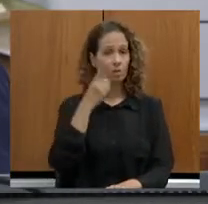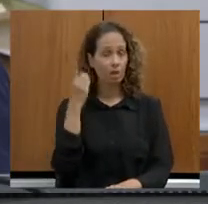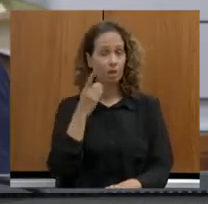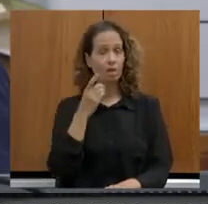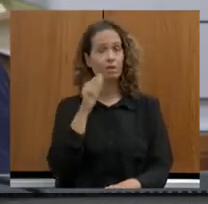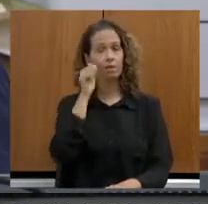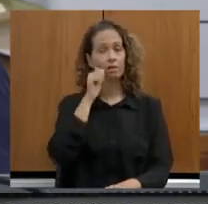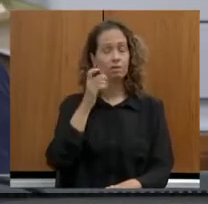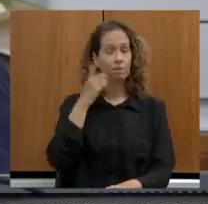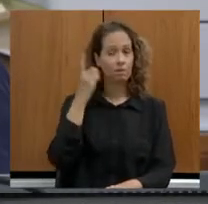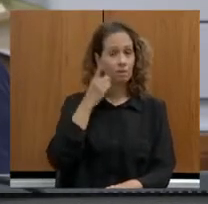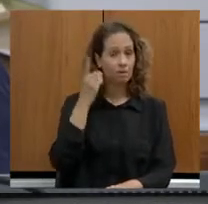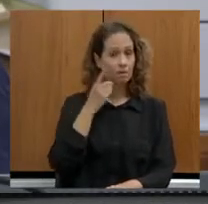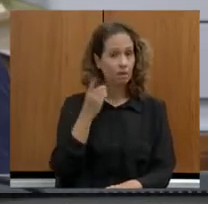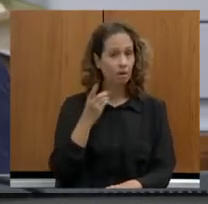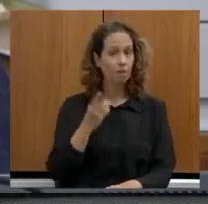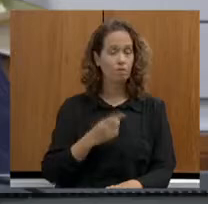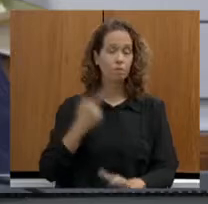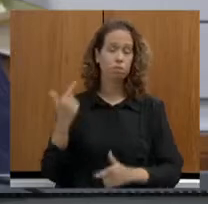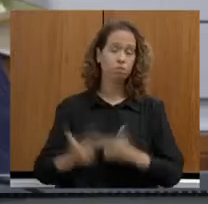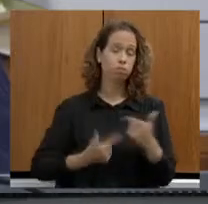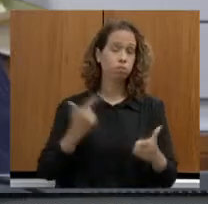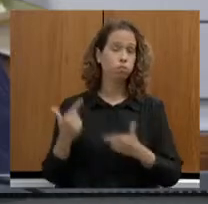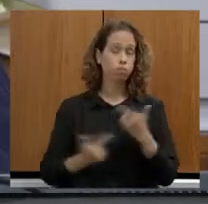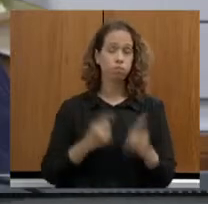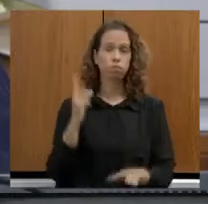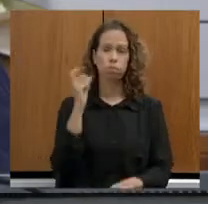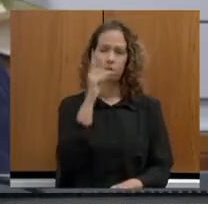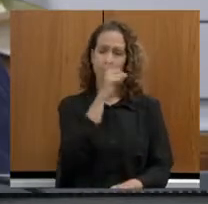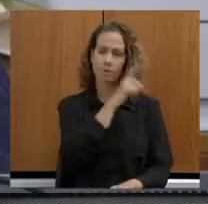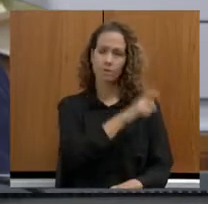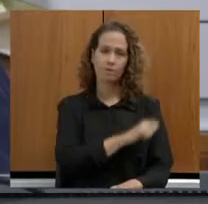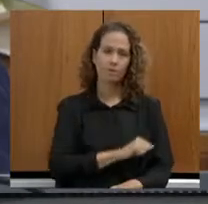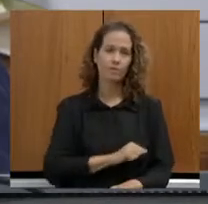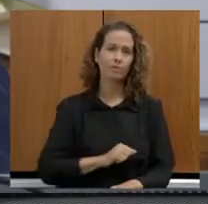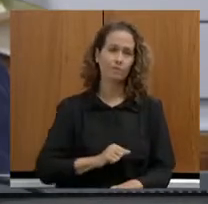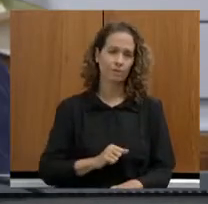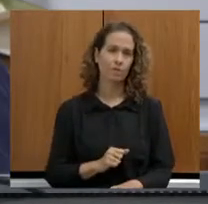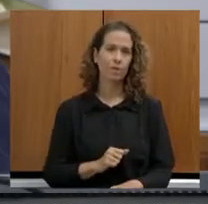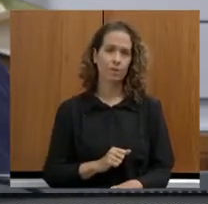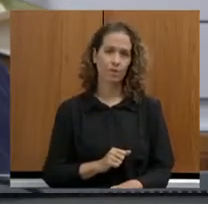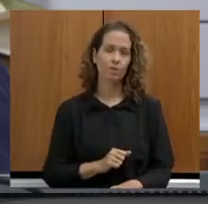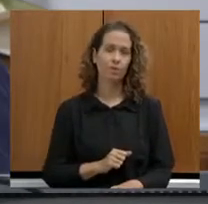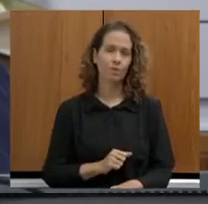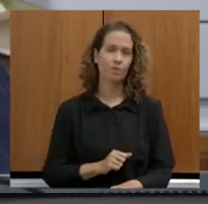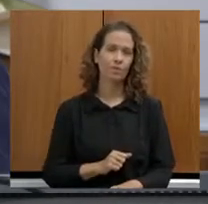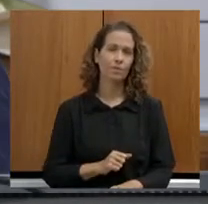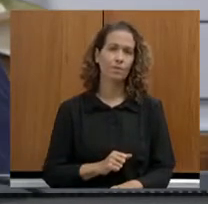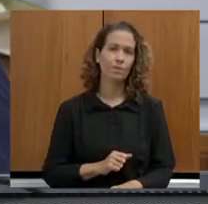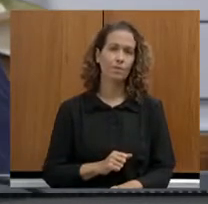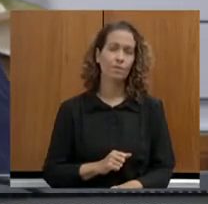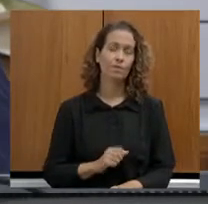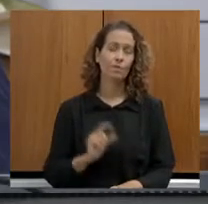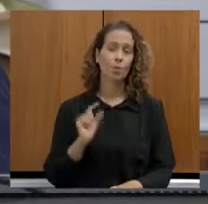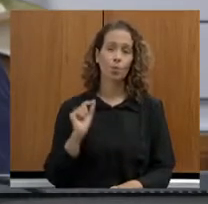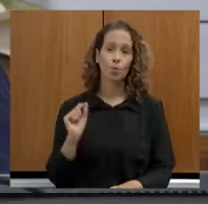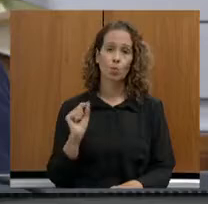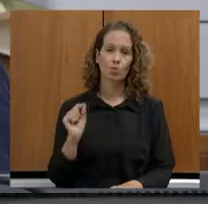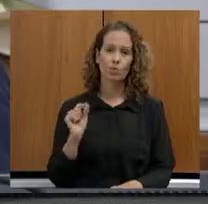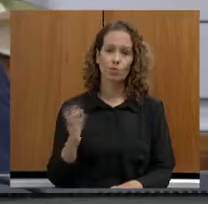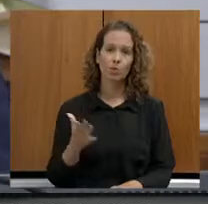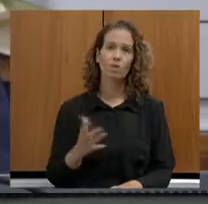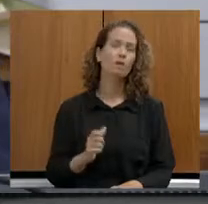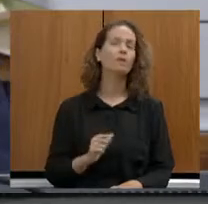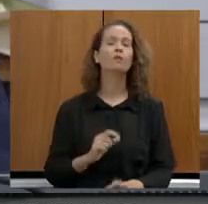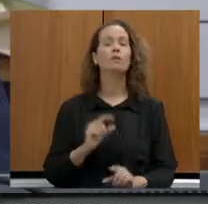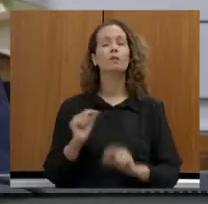é um ar do trabalho de desmontar todas essas falácias em relação